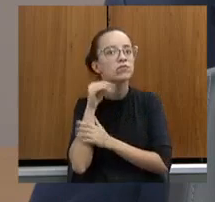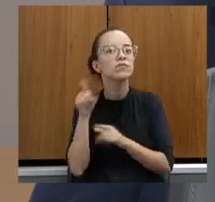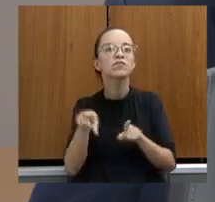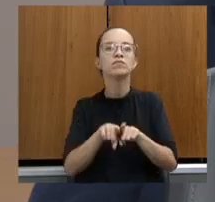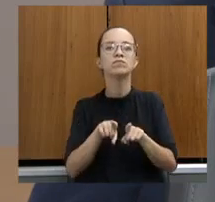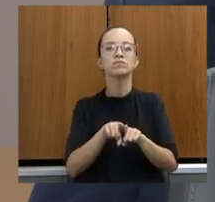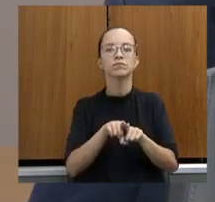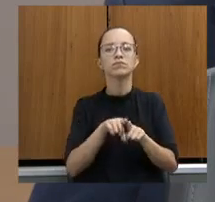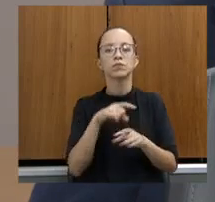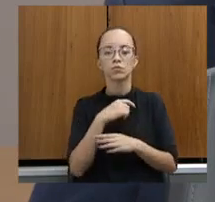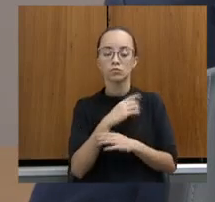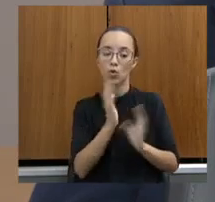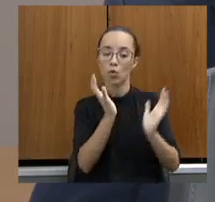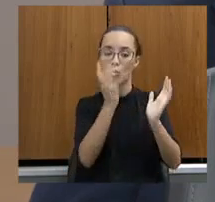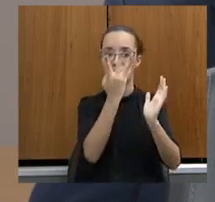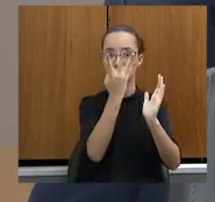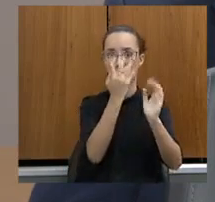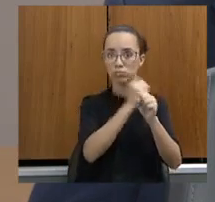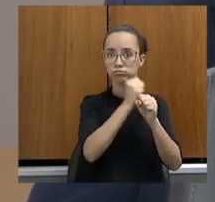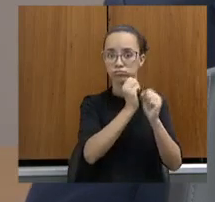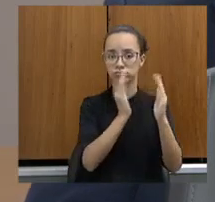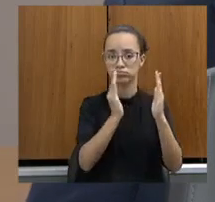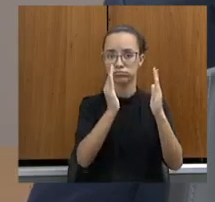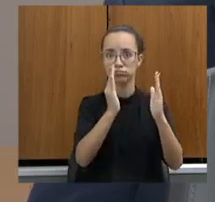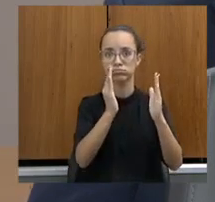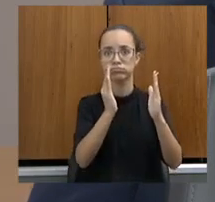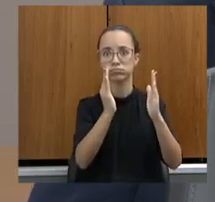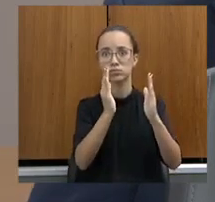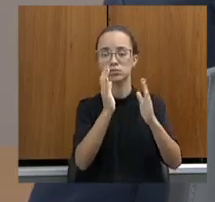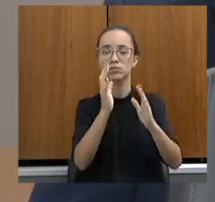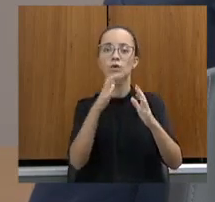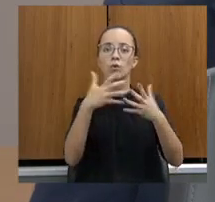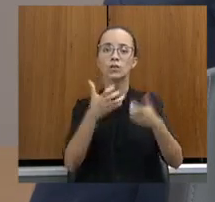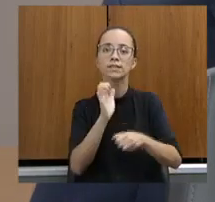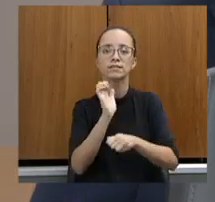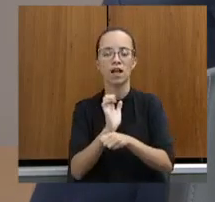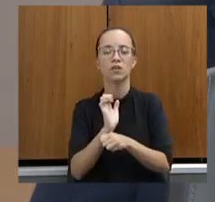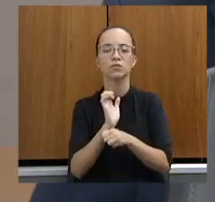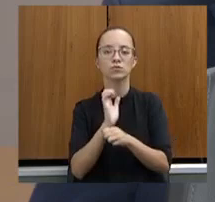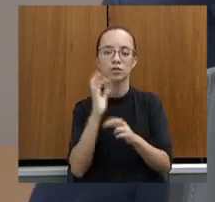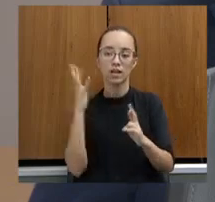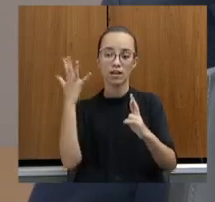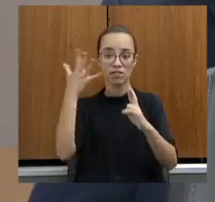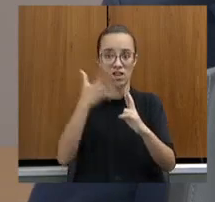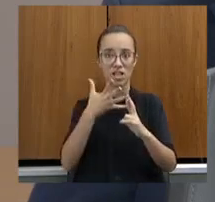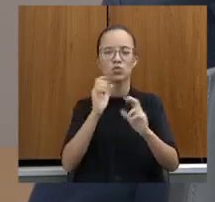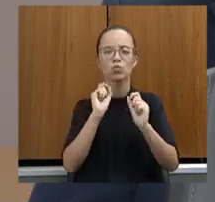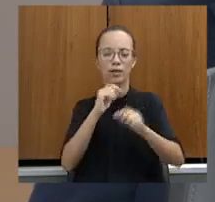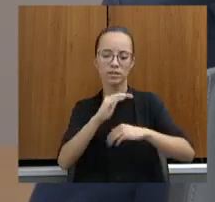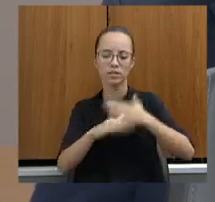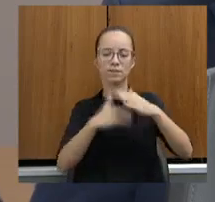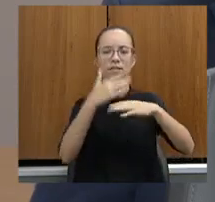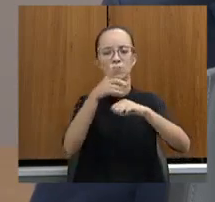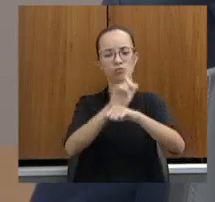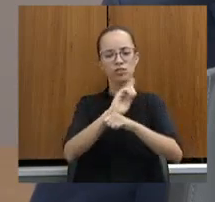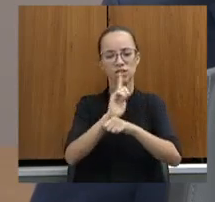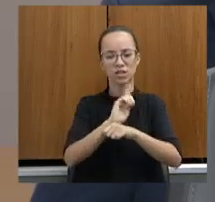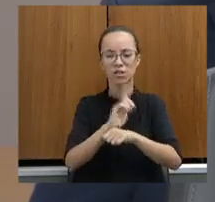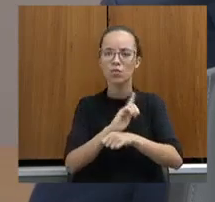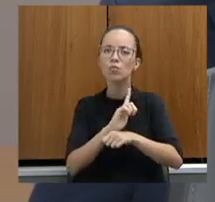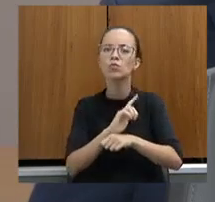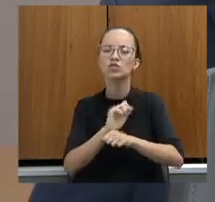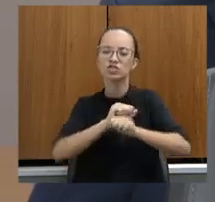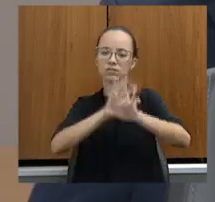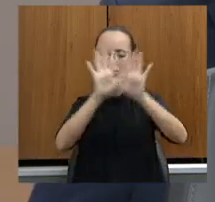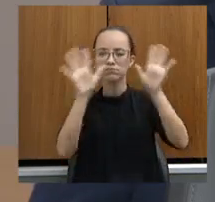que já que estamos nesses quatro anos colocando o nosso estado de Minas Gerais como referência né de crescimento de gestão de